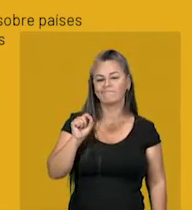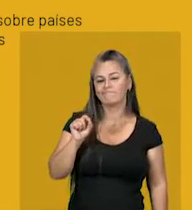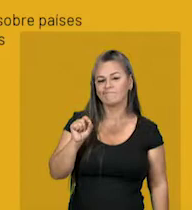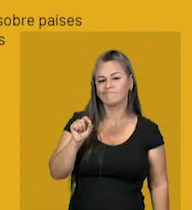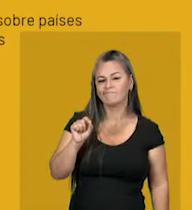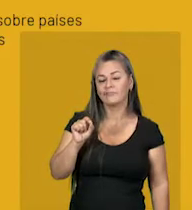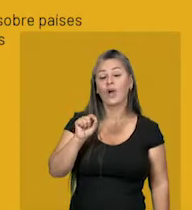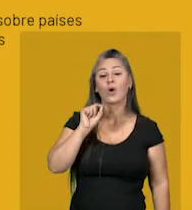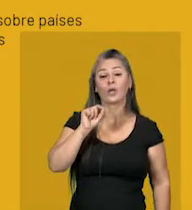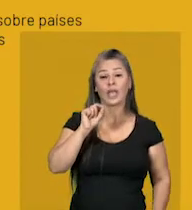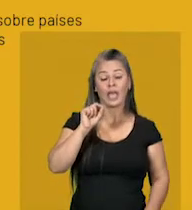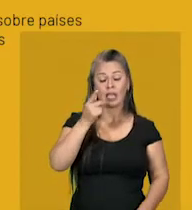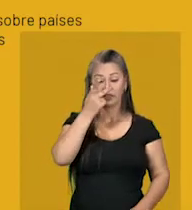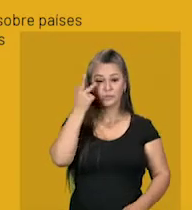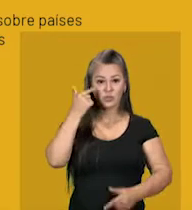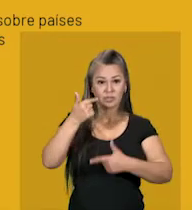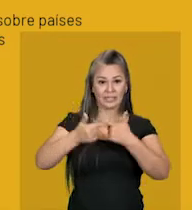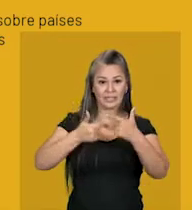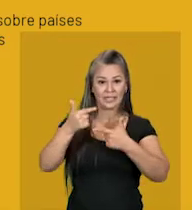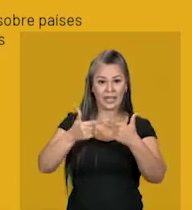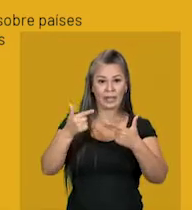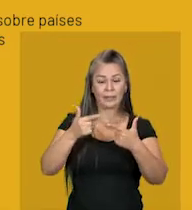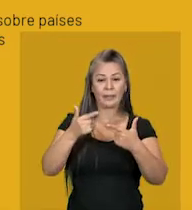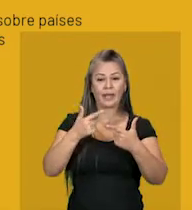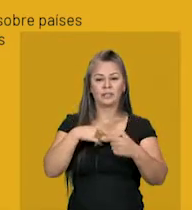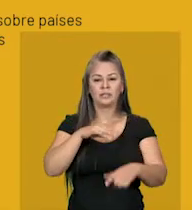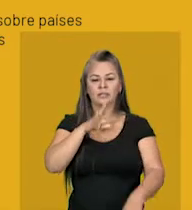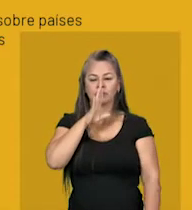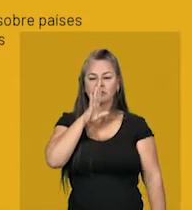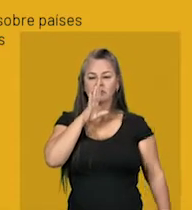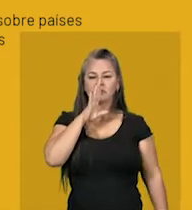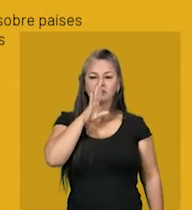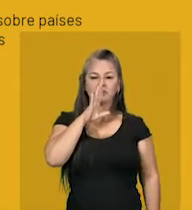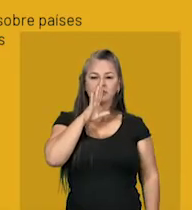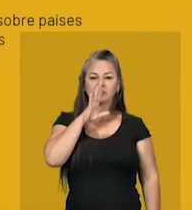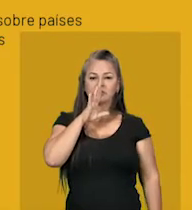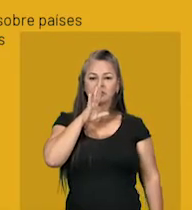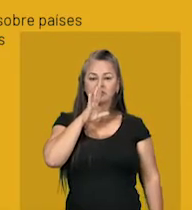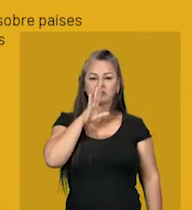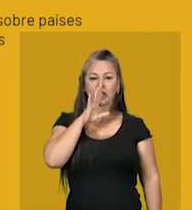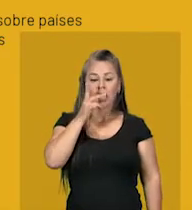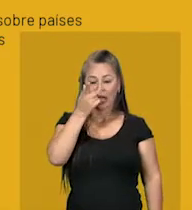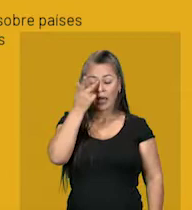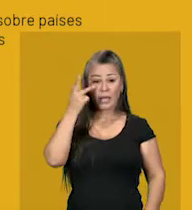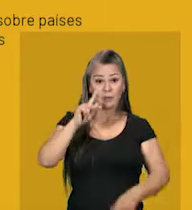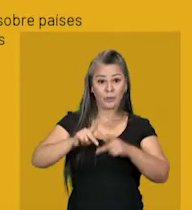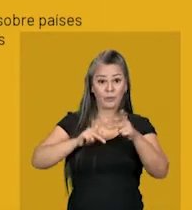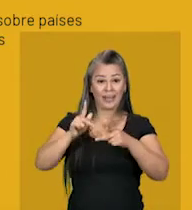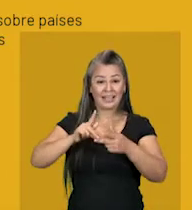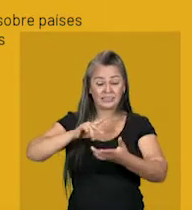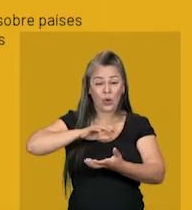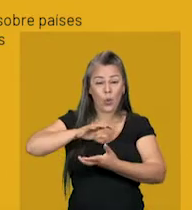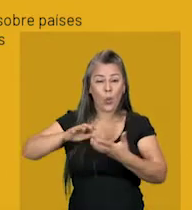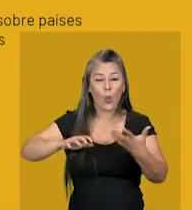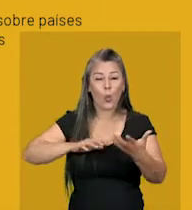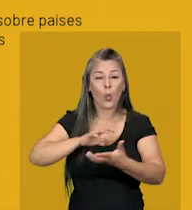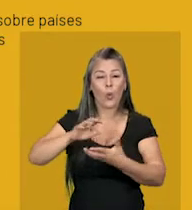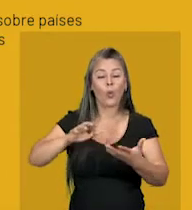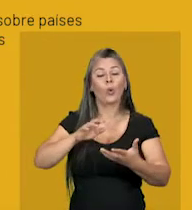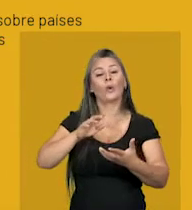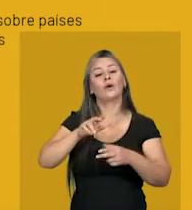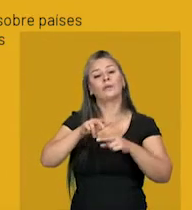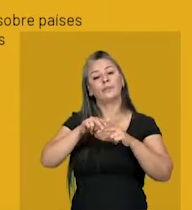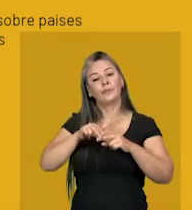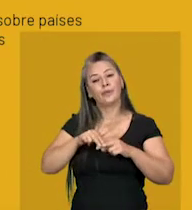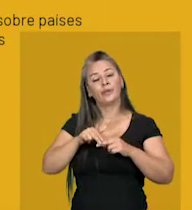em que os trabalhadores não são atendidos nas suas necessidades mais básicas, a revolta é muito comum, né? Então a criminalização dos